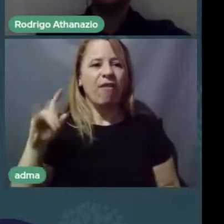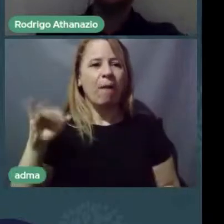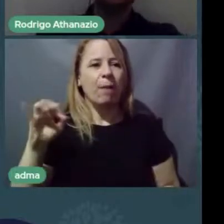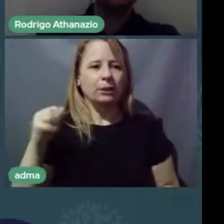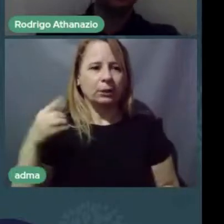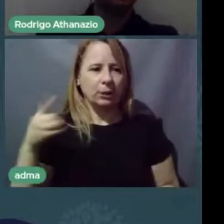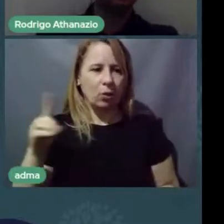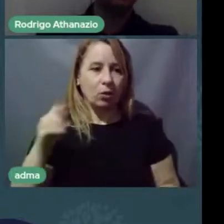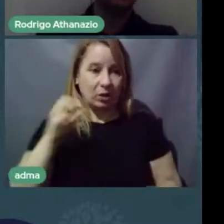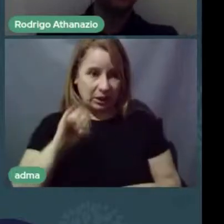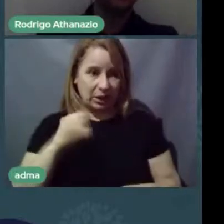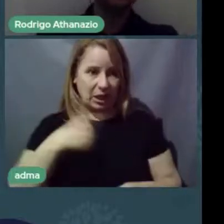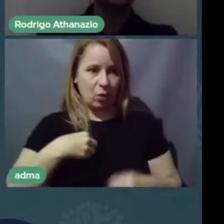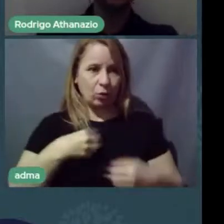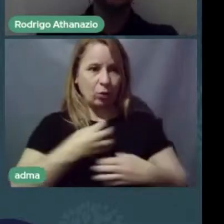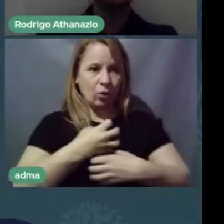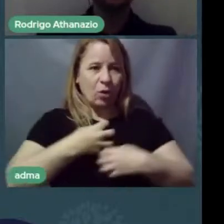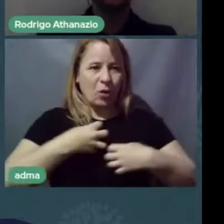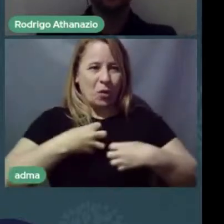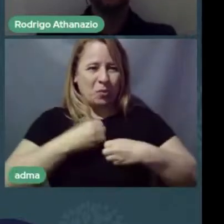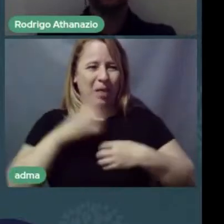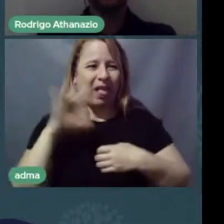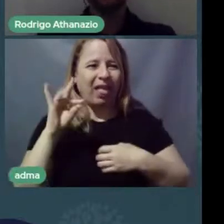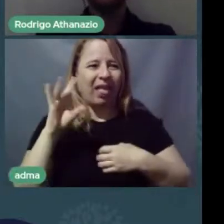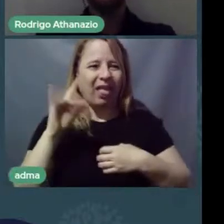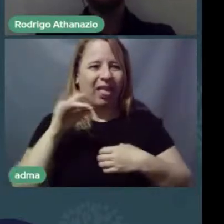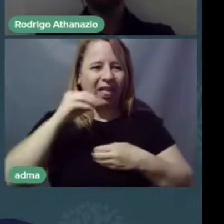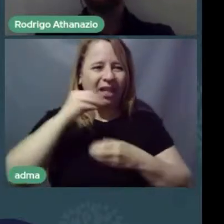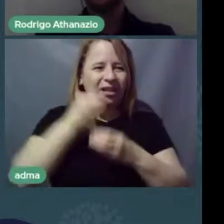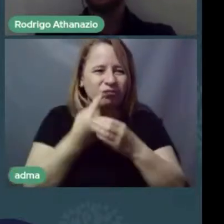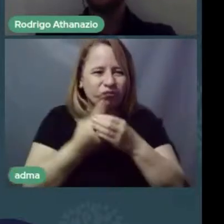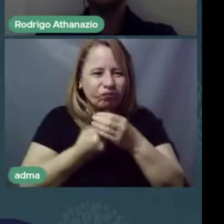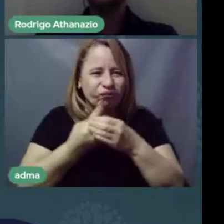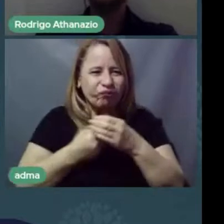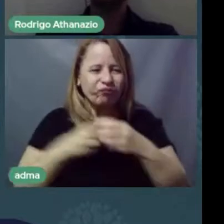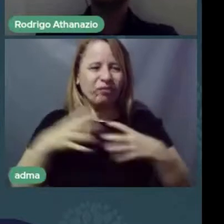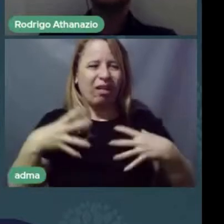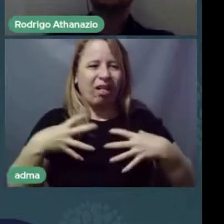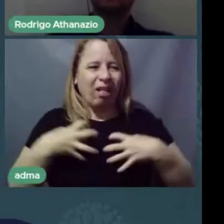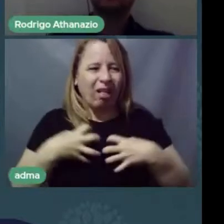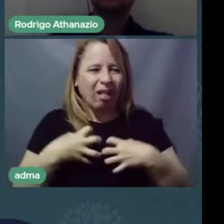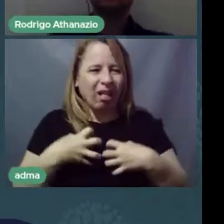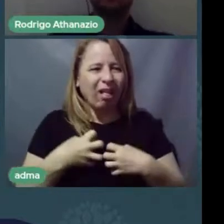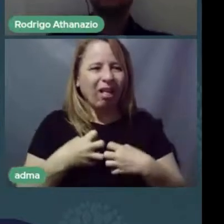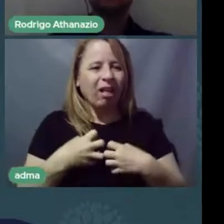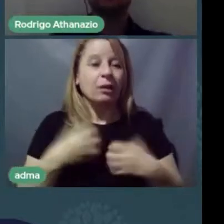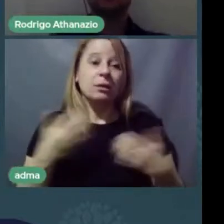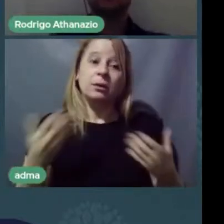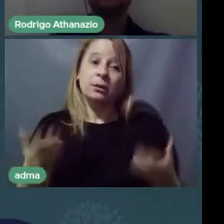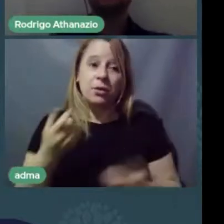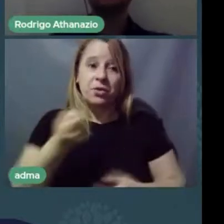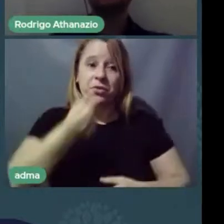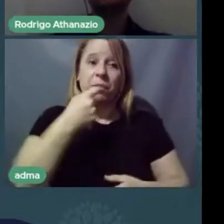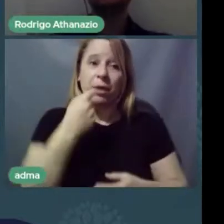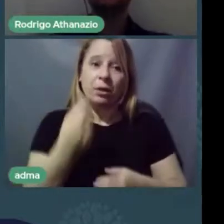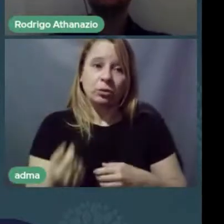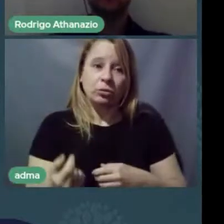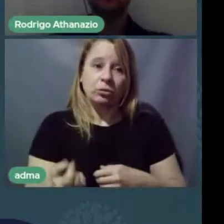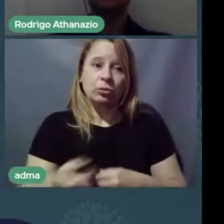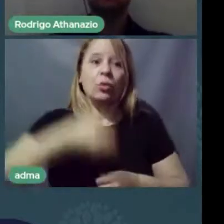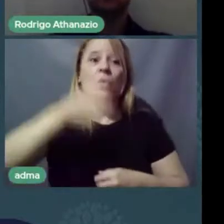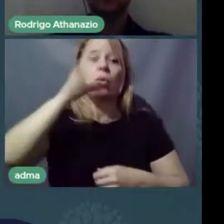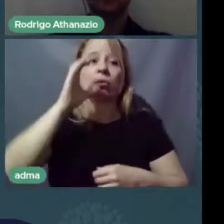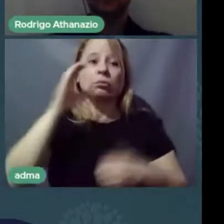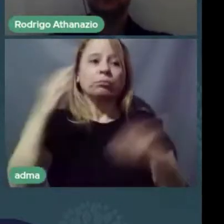fazendo um tratamento muito eficaz aí em termos anti-inflamatórios. Porém, essa é a figura que eu queria passar com vocês.